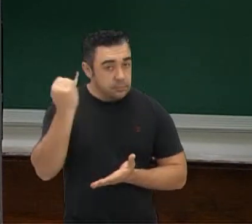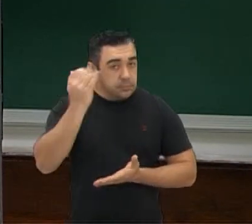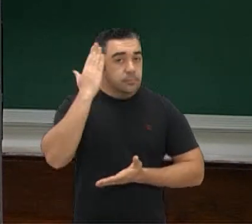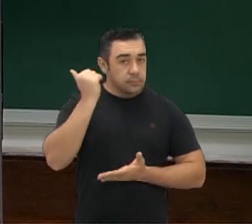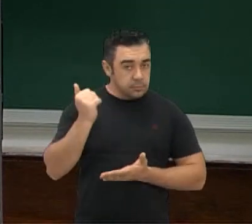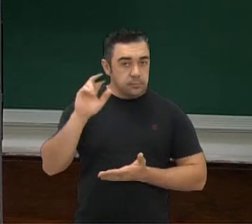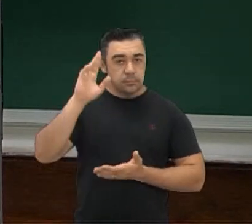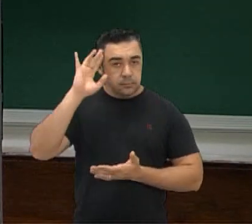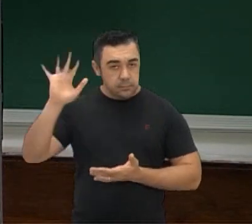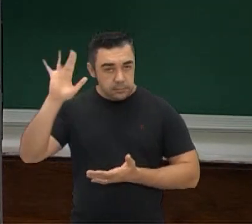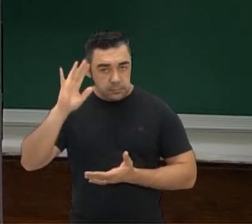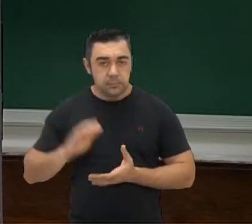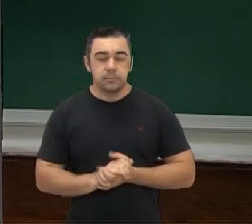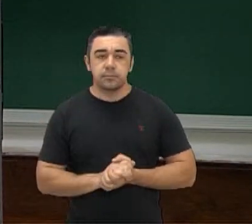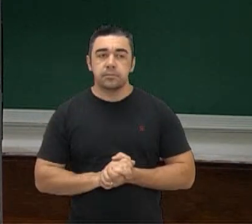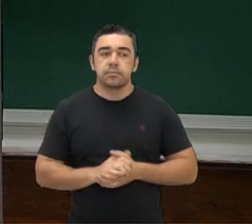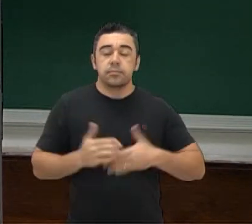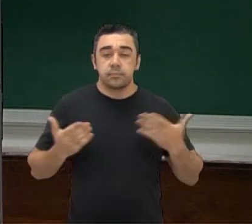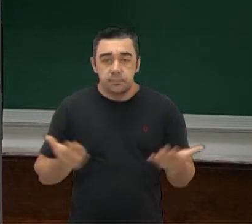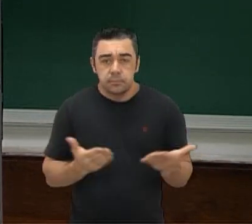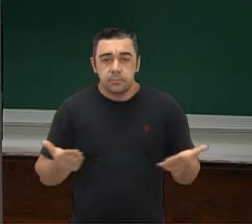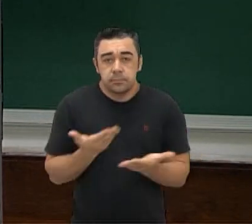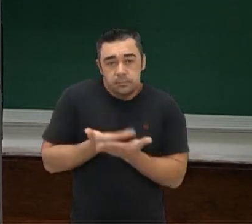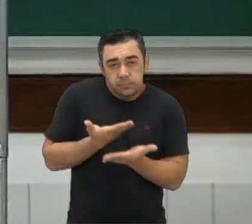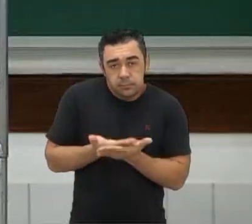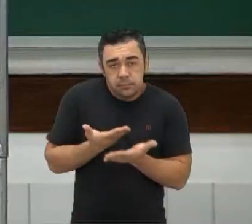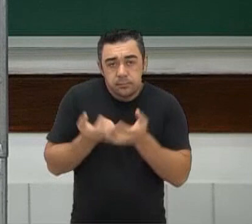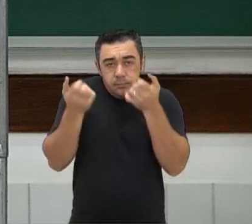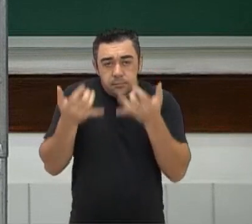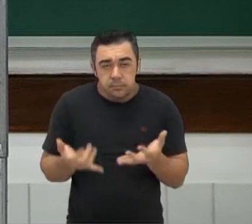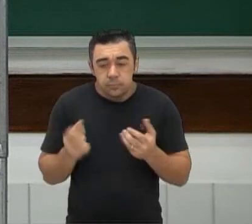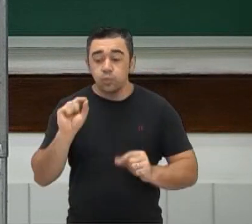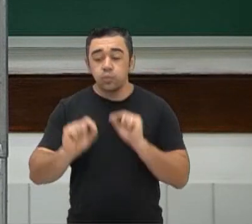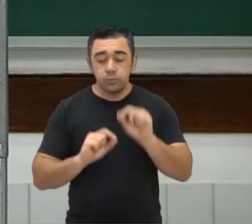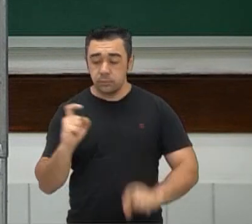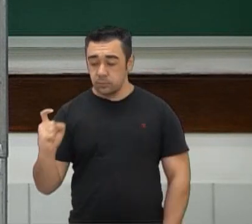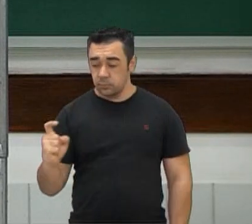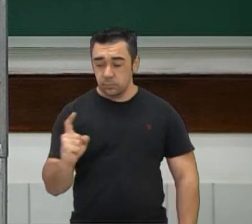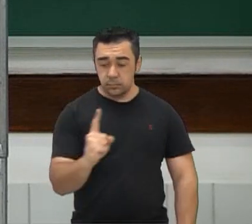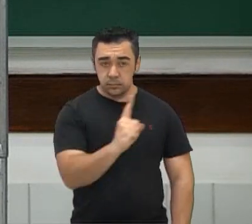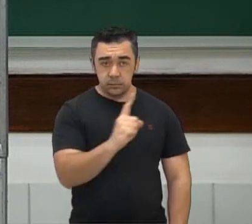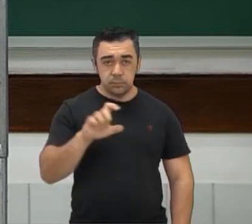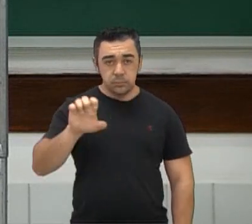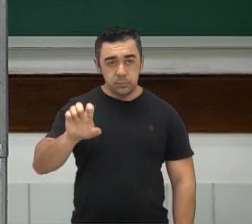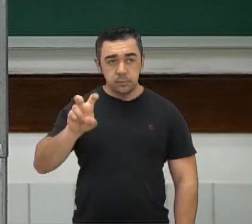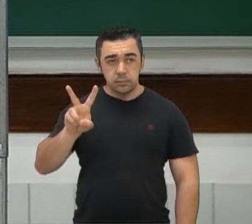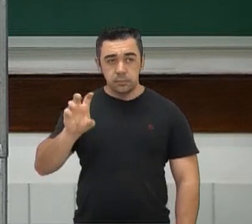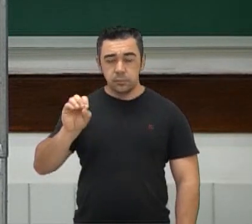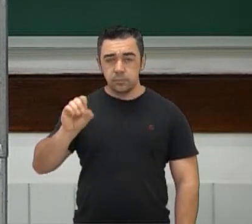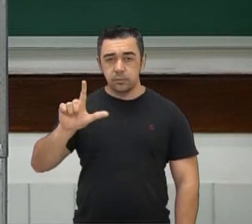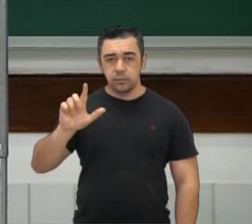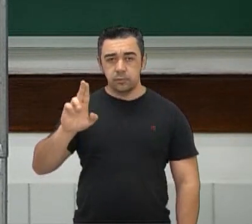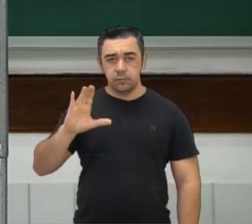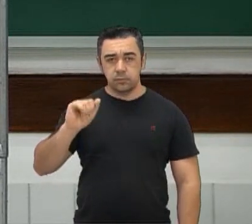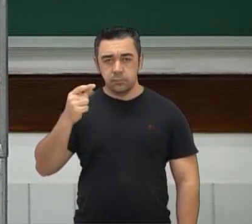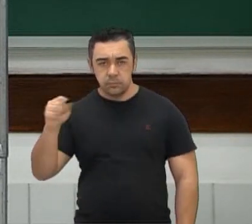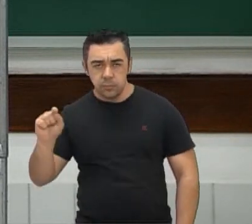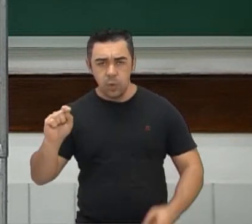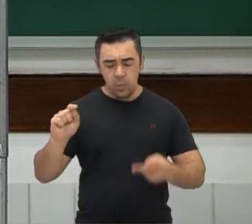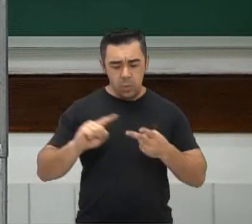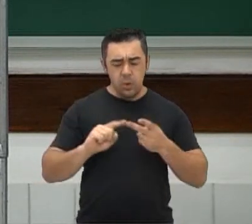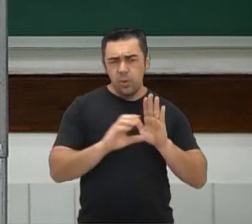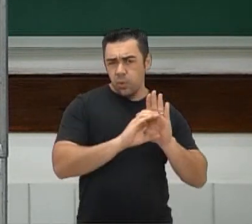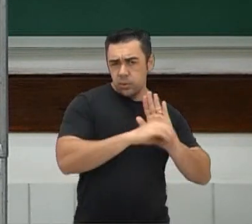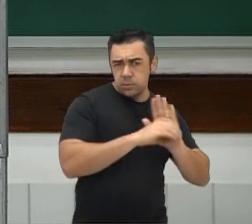as teorias, gente. Então, aula de hoje, a gente vai falar sobre evolução, sobre os conceitos, sobre as